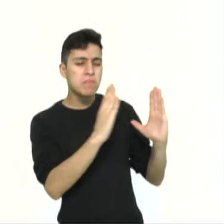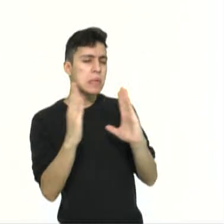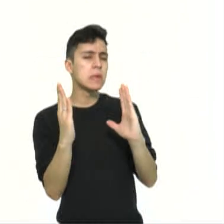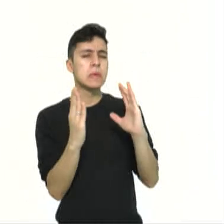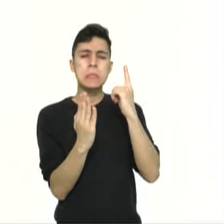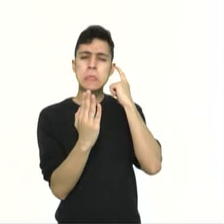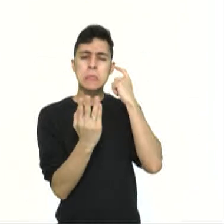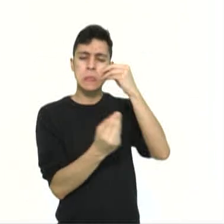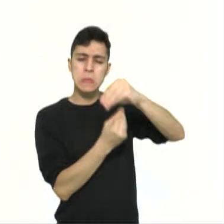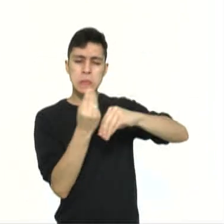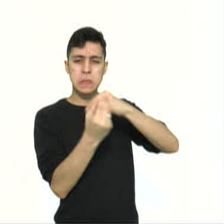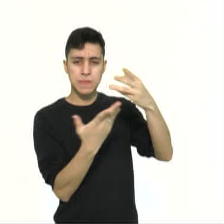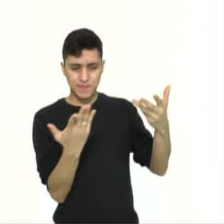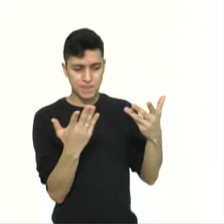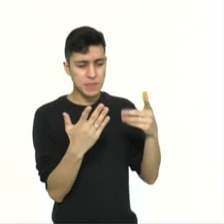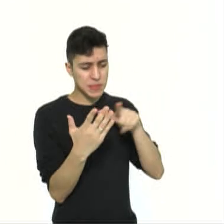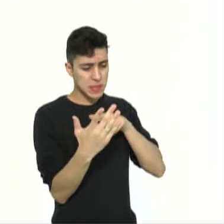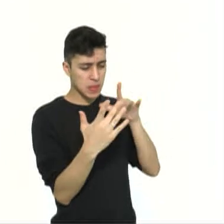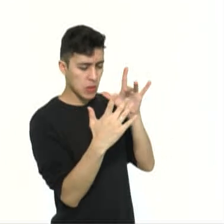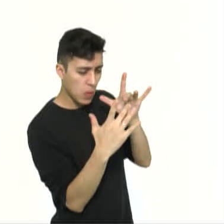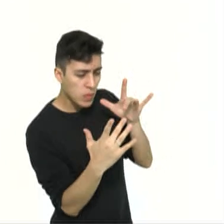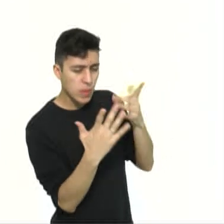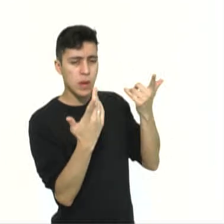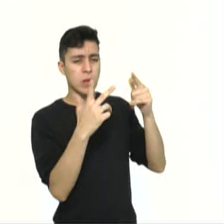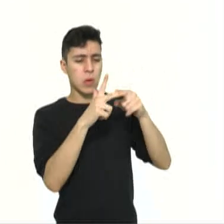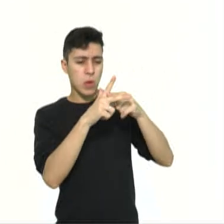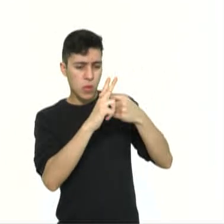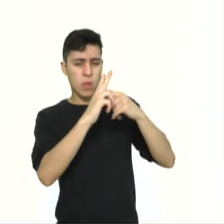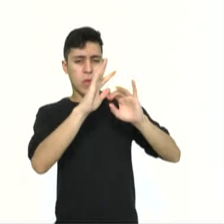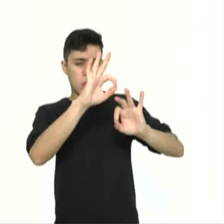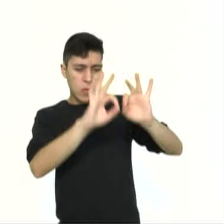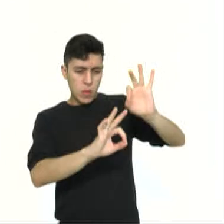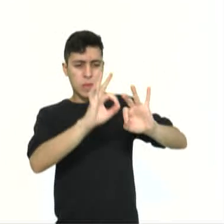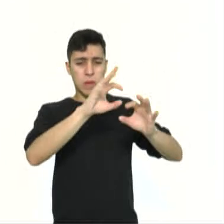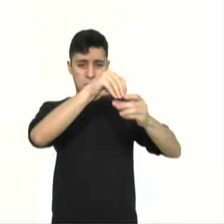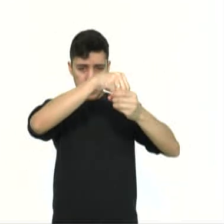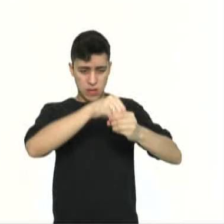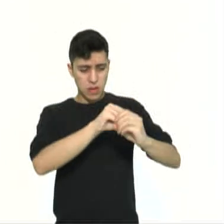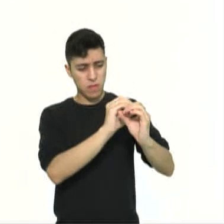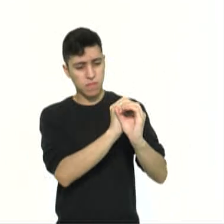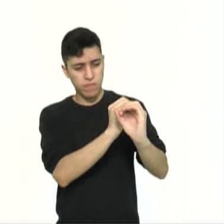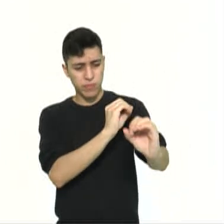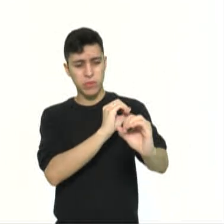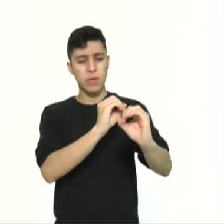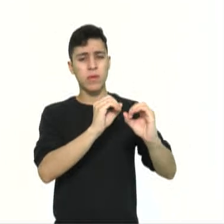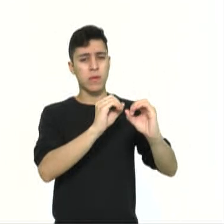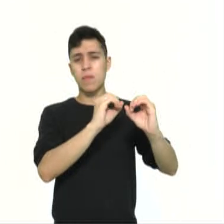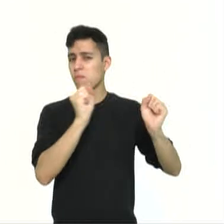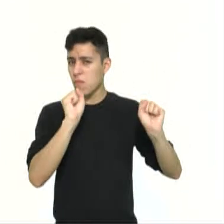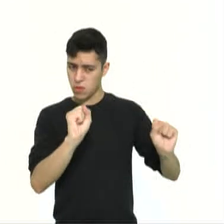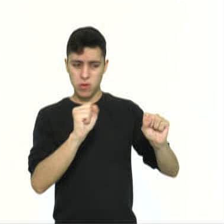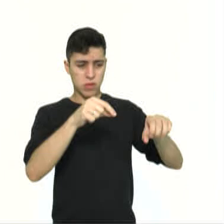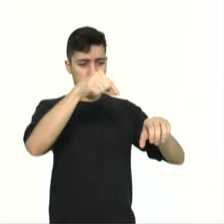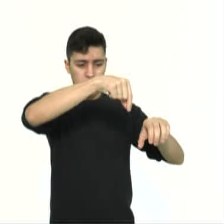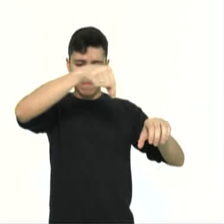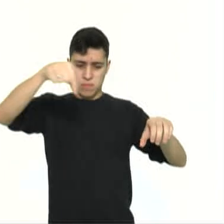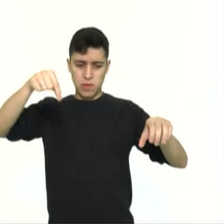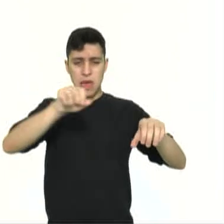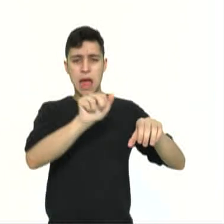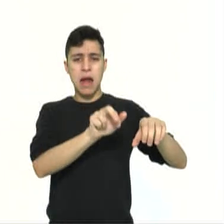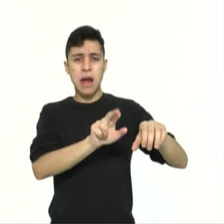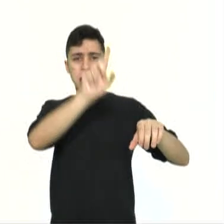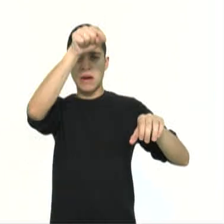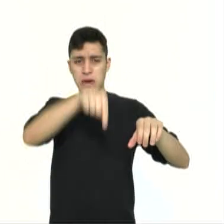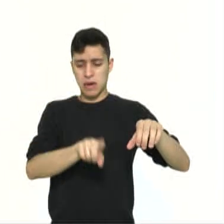as combinações de ajustes por seus orifícios, permitindo ou não a passagem de um certo fluxo de